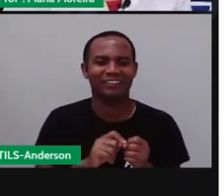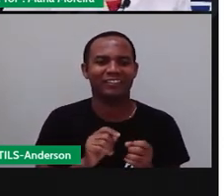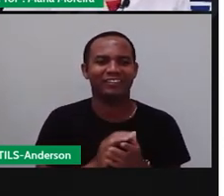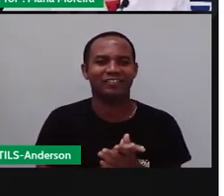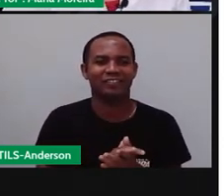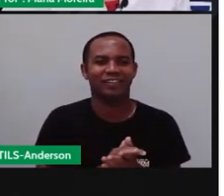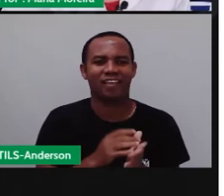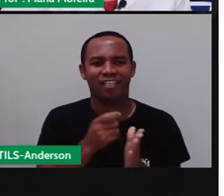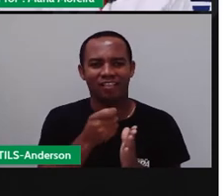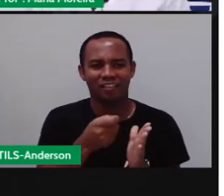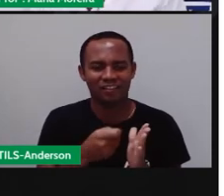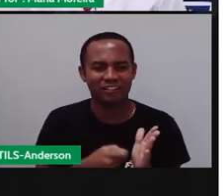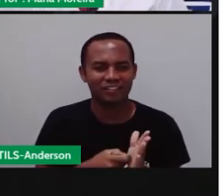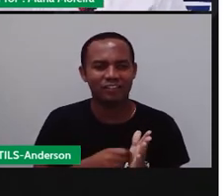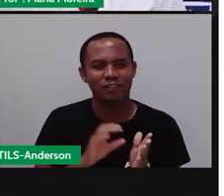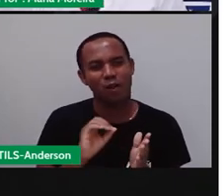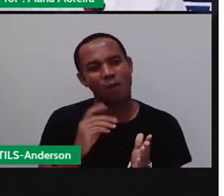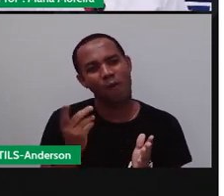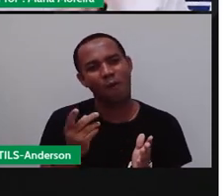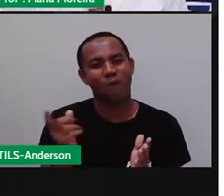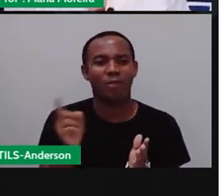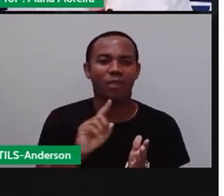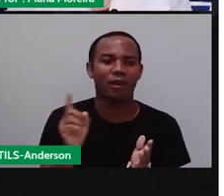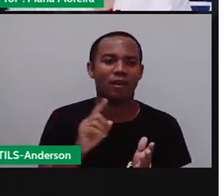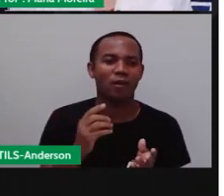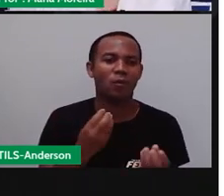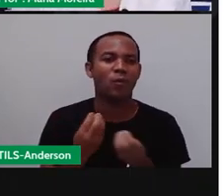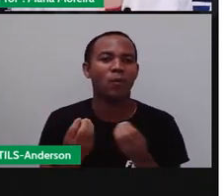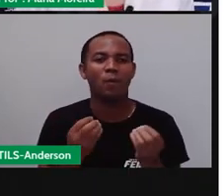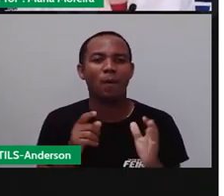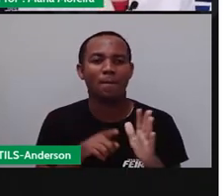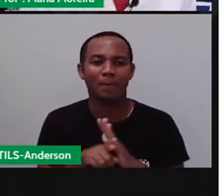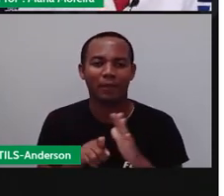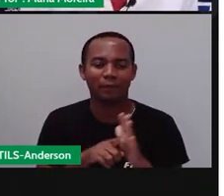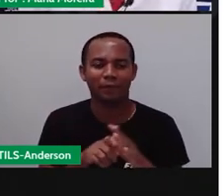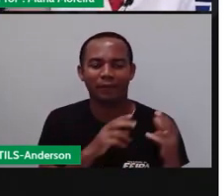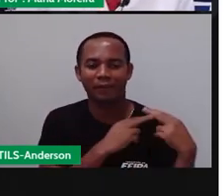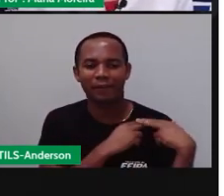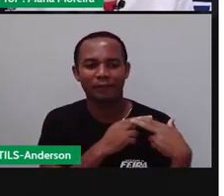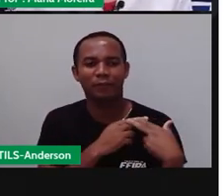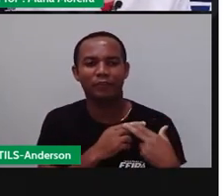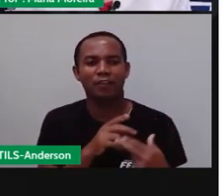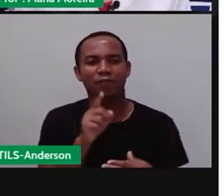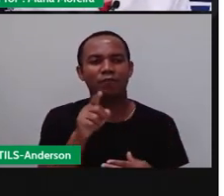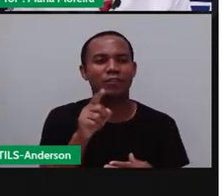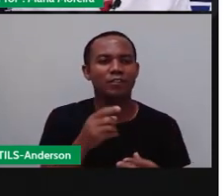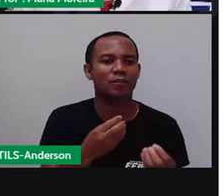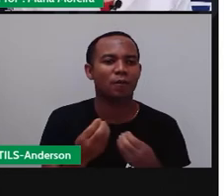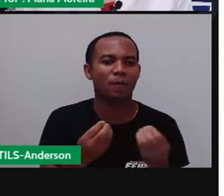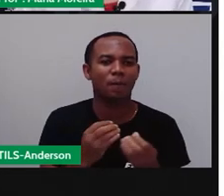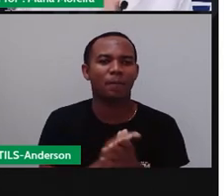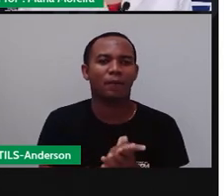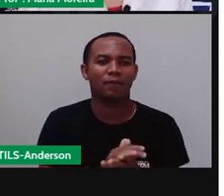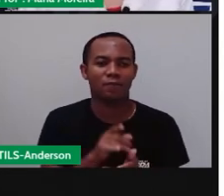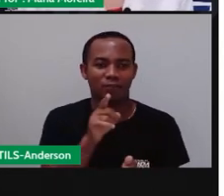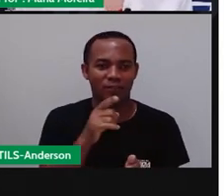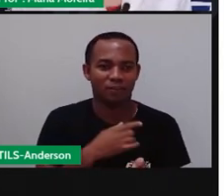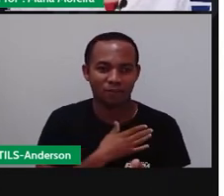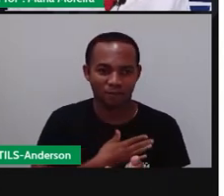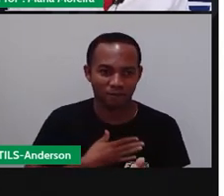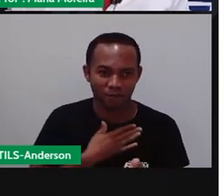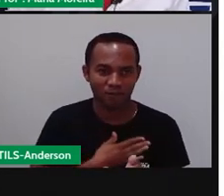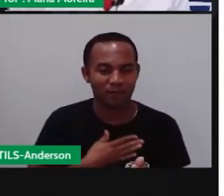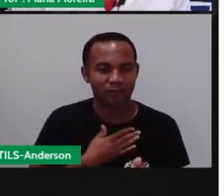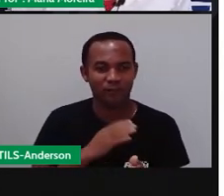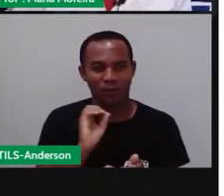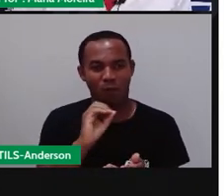das listas ou que não gosta? E que tal perguntar aí para o seu responsável, para as pessoas que moram com você? Né, se elas gostam